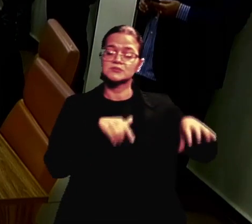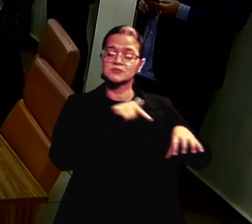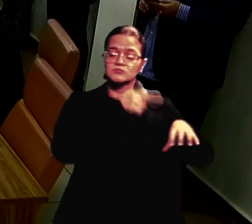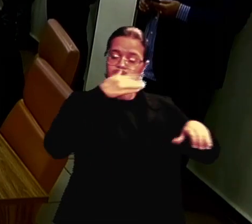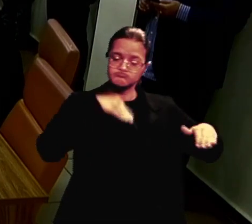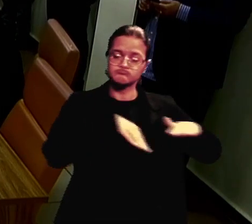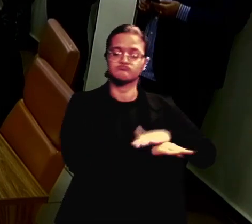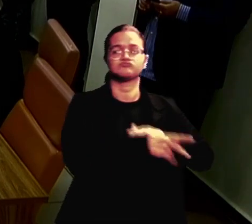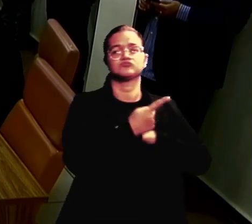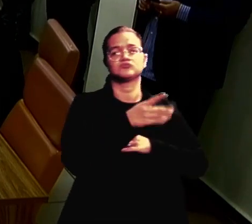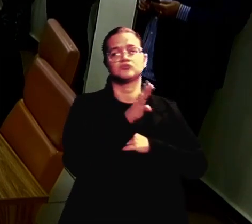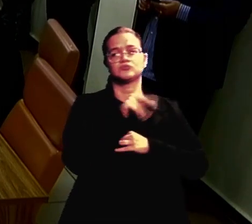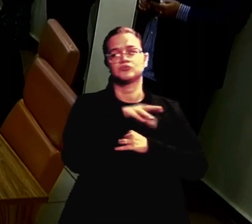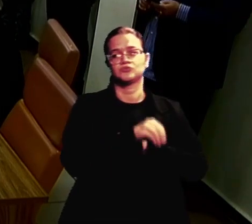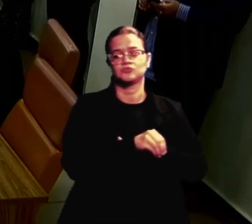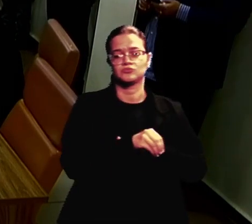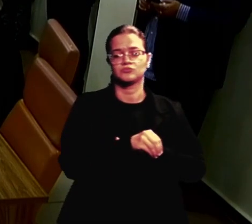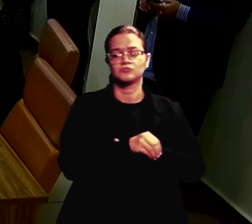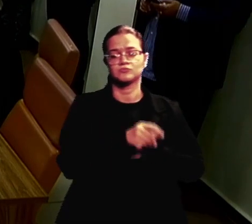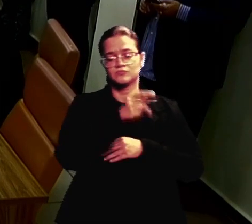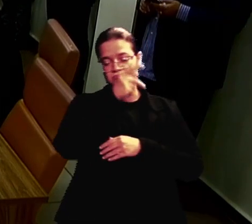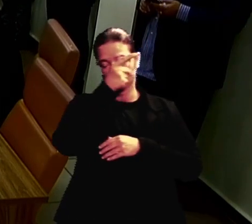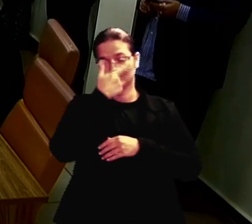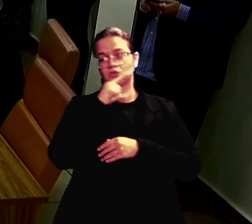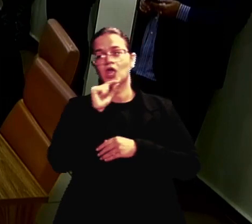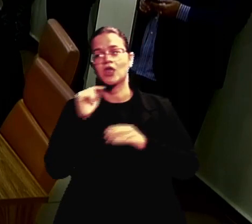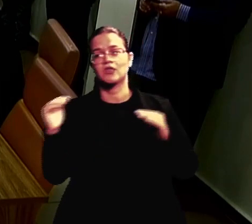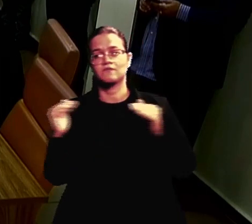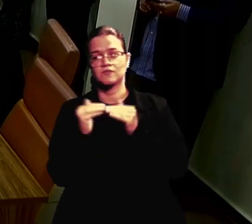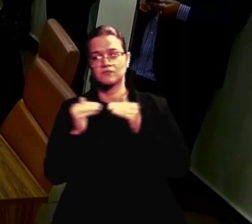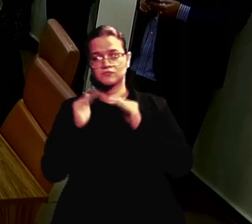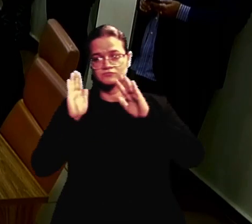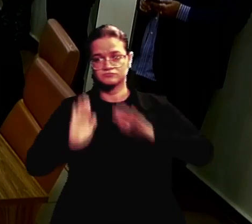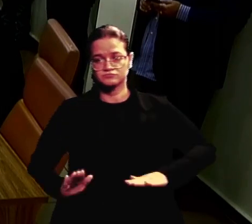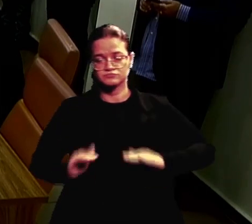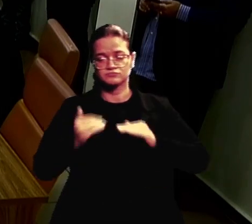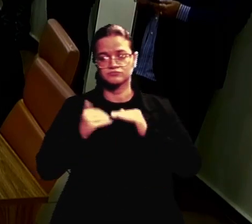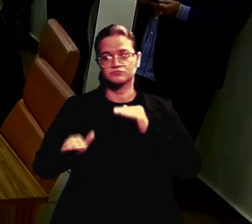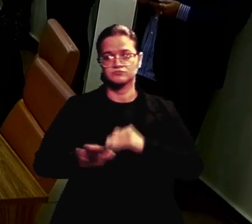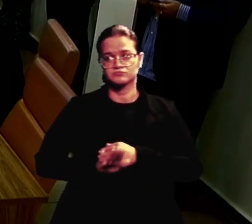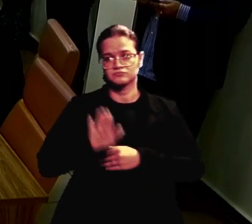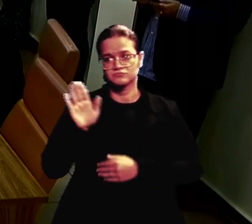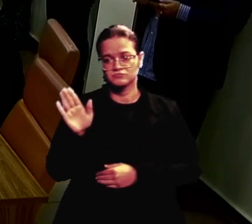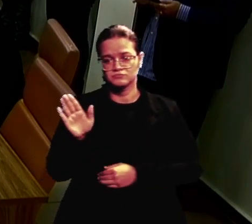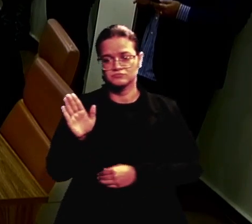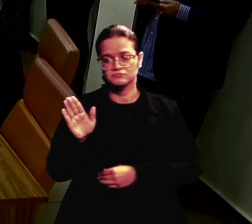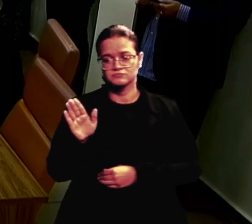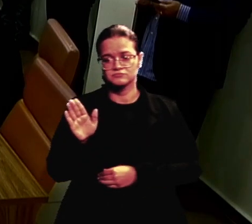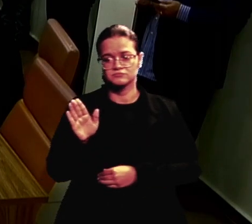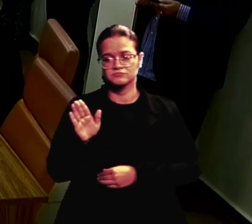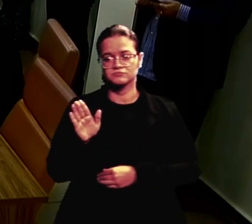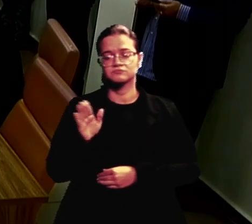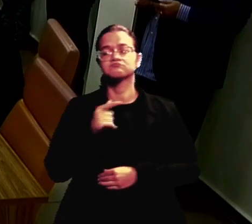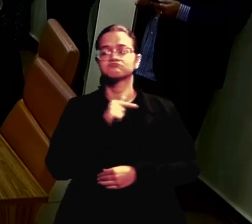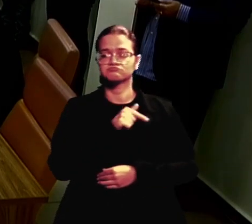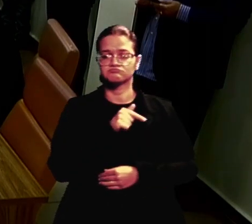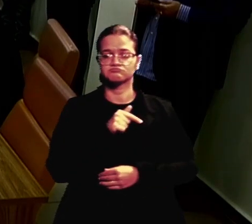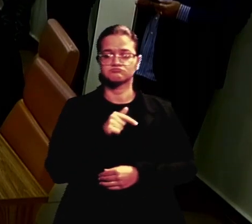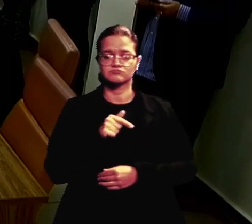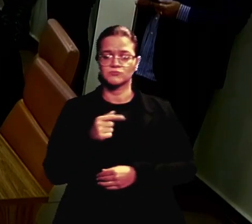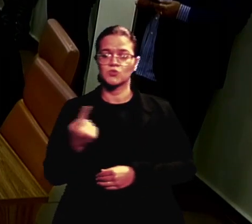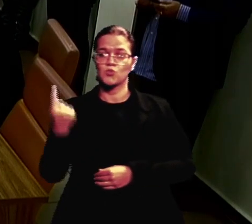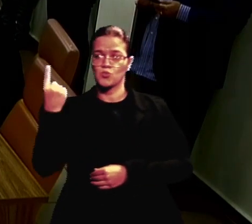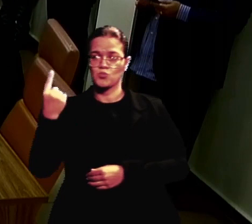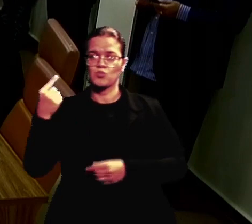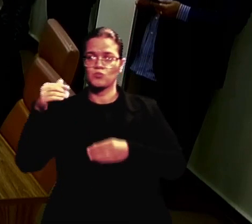pelo arquivamento do projeto. Portanto, os favoráveis se manifestam como estão, os contrários se manifestem, registrando...